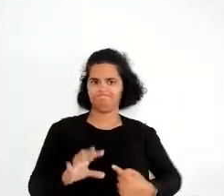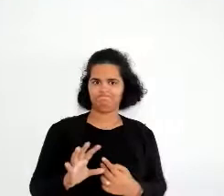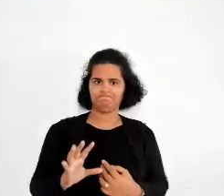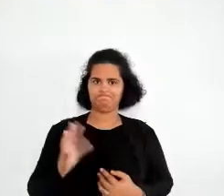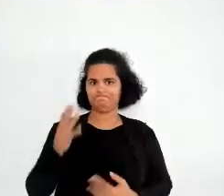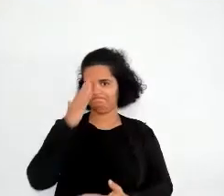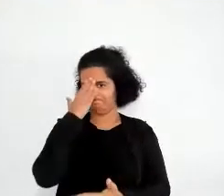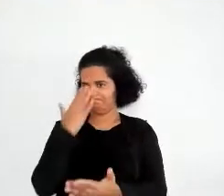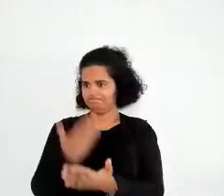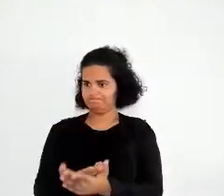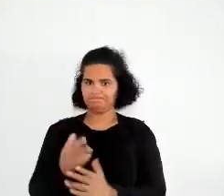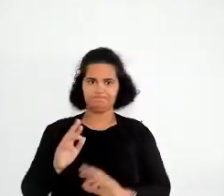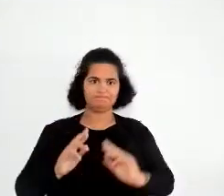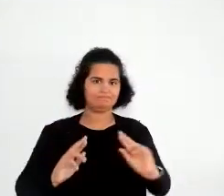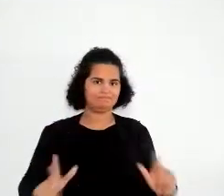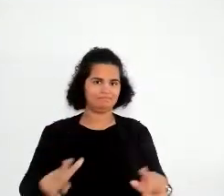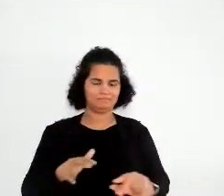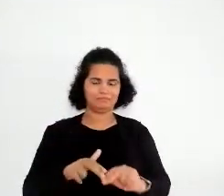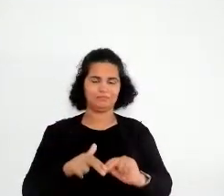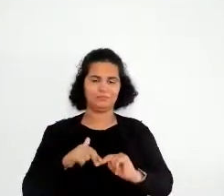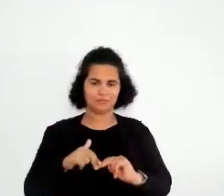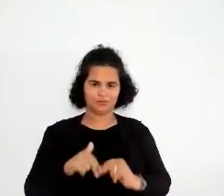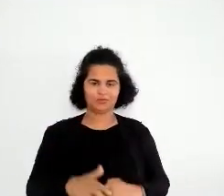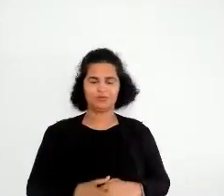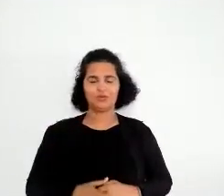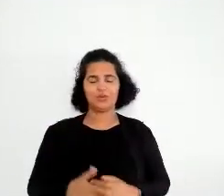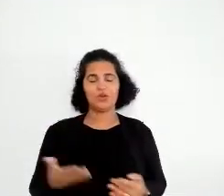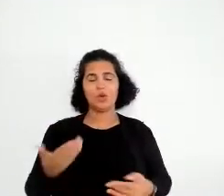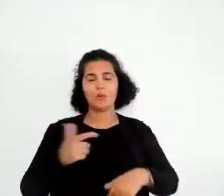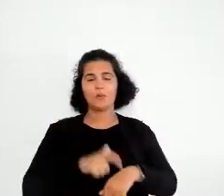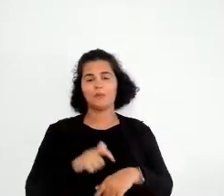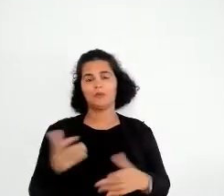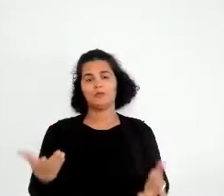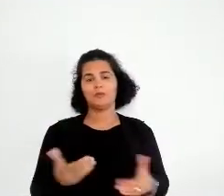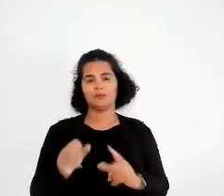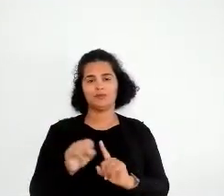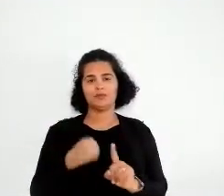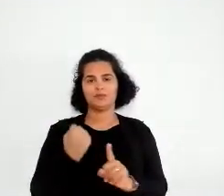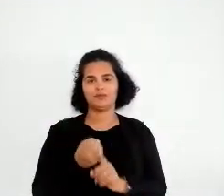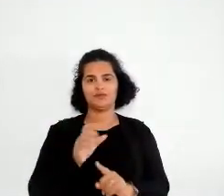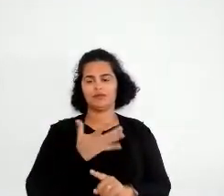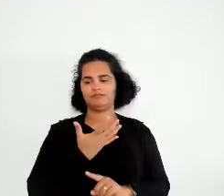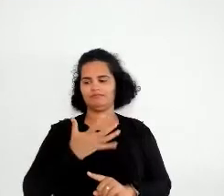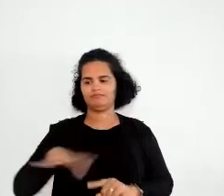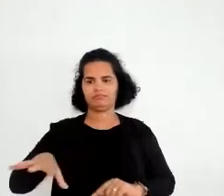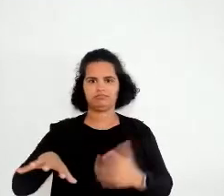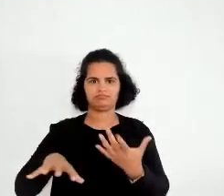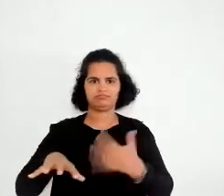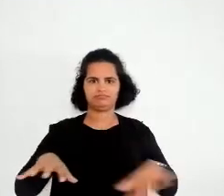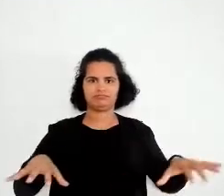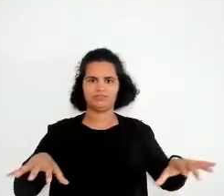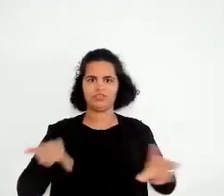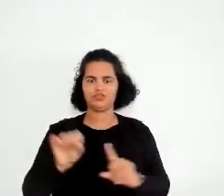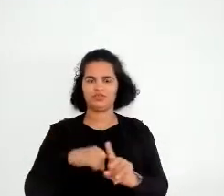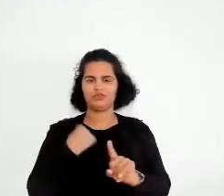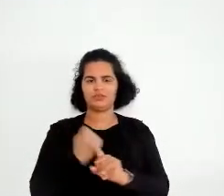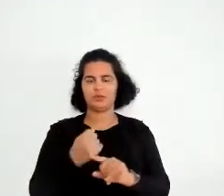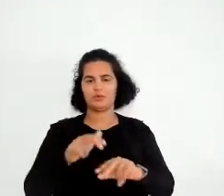cognitivos, tempos de divisões que também refletem uma sociedade desigual